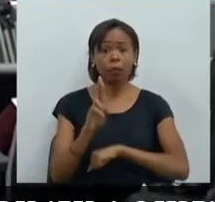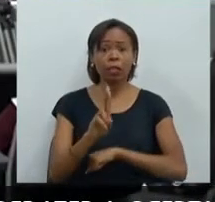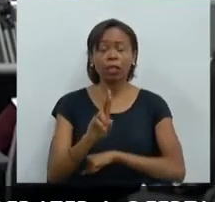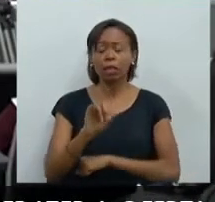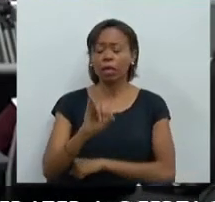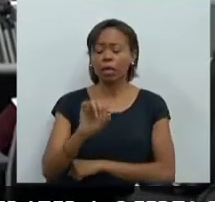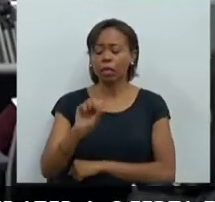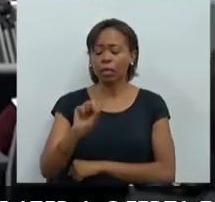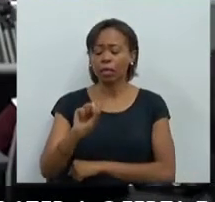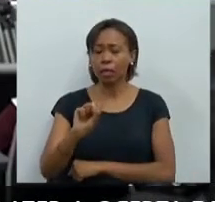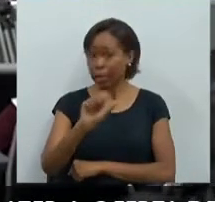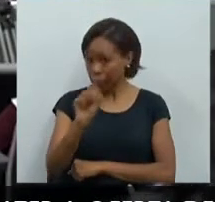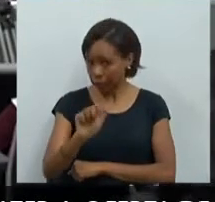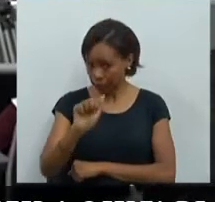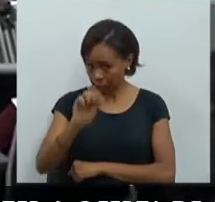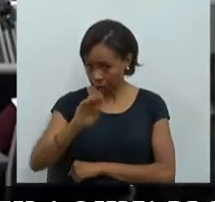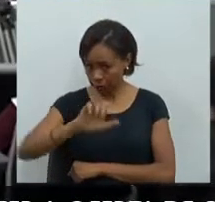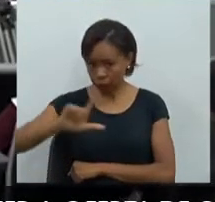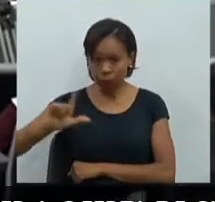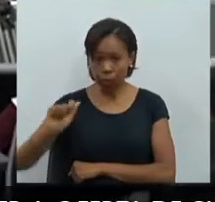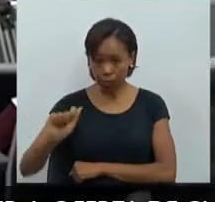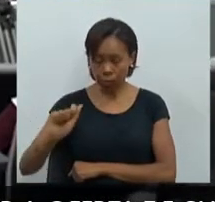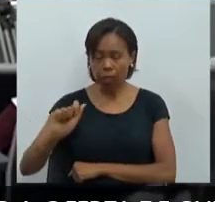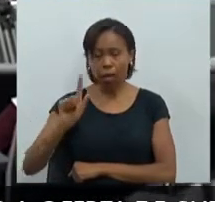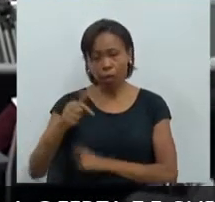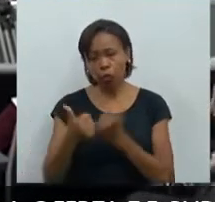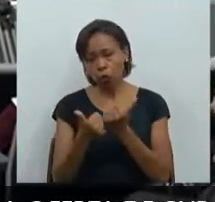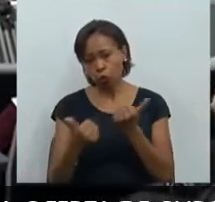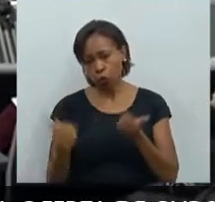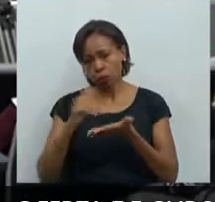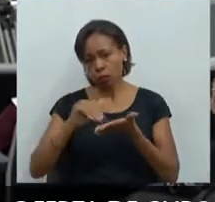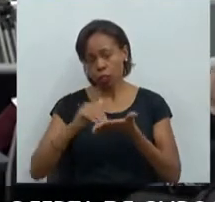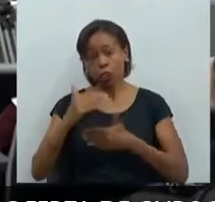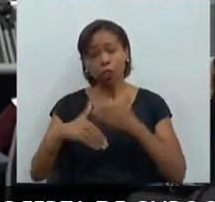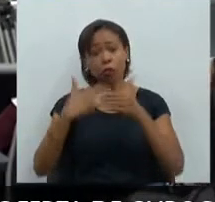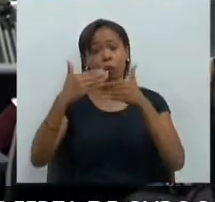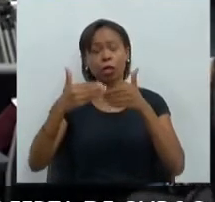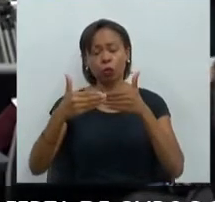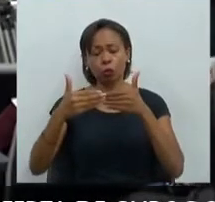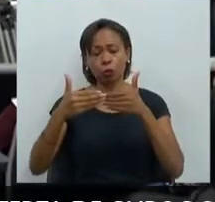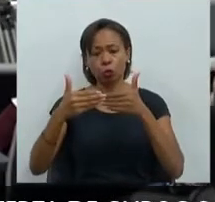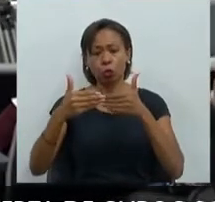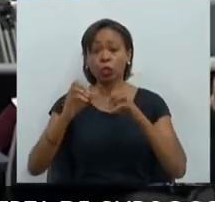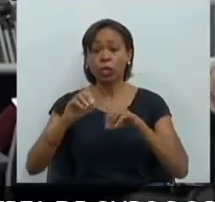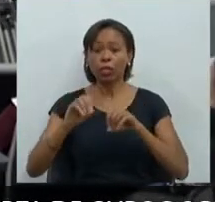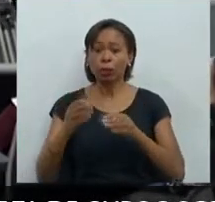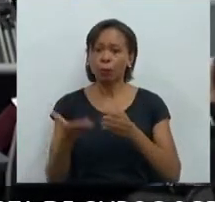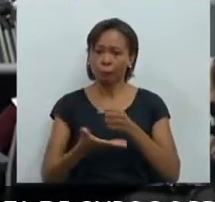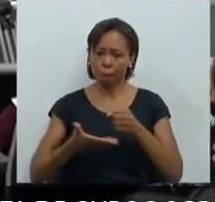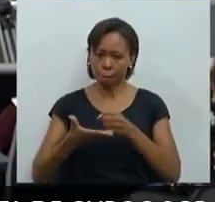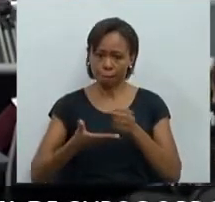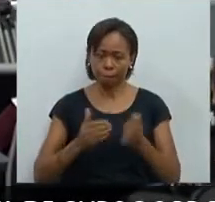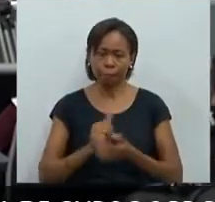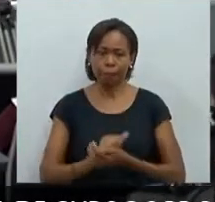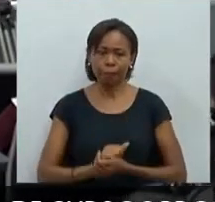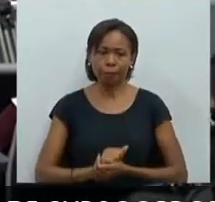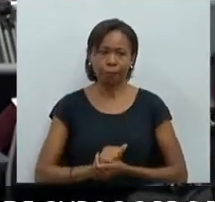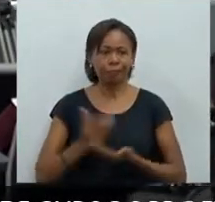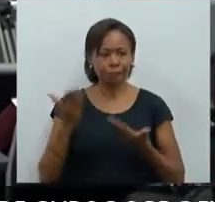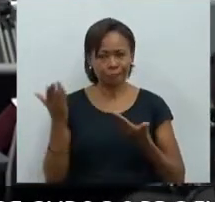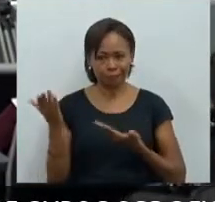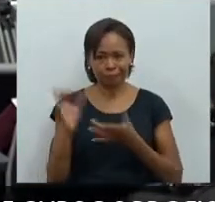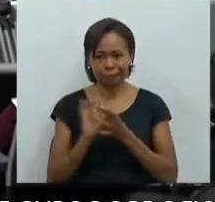que é subsecretária de Desenvolvimento da Educação Básica, também da Secretaria de Estado de Educação. Então, Suelen, a fala é